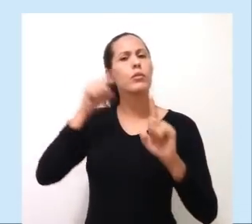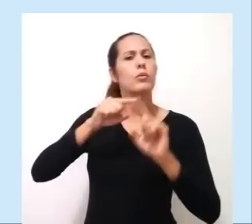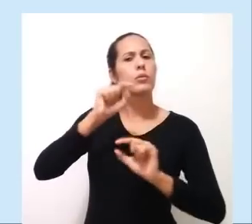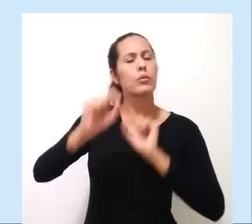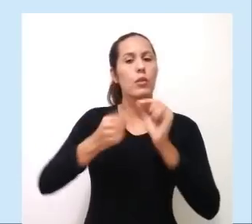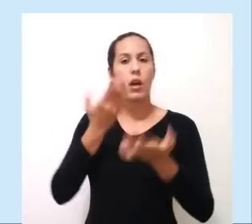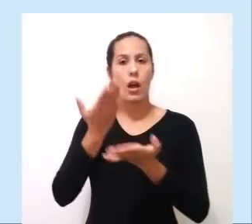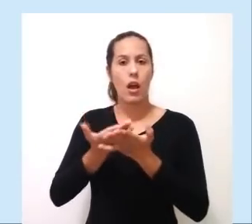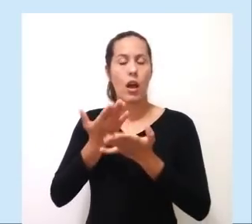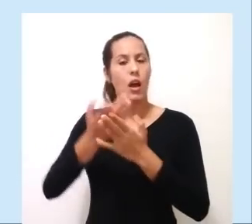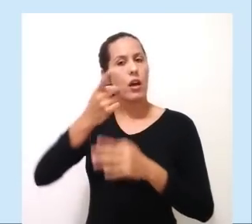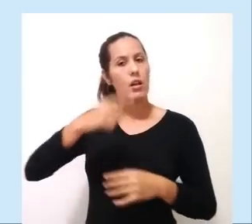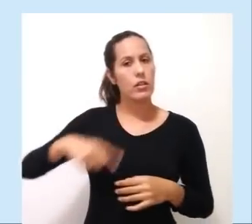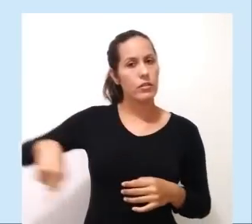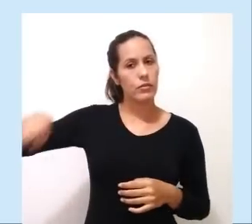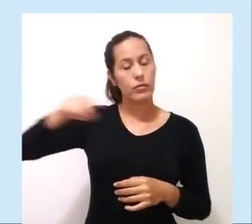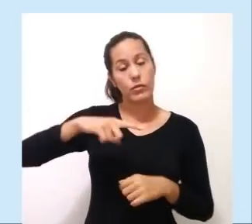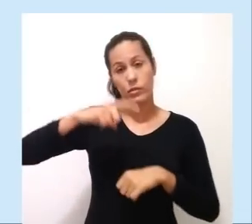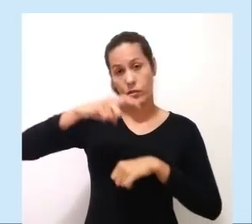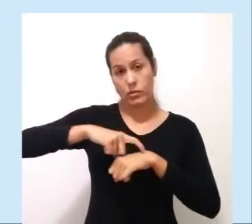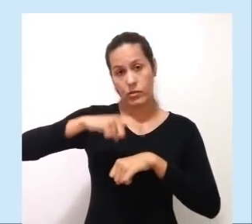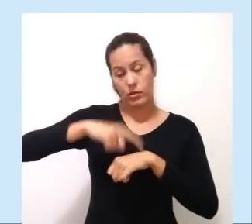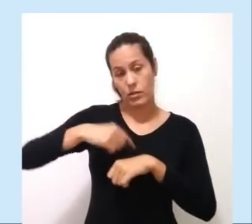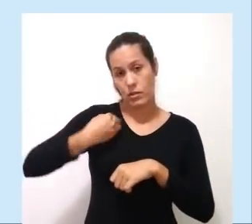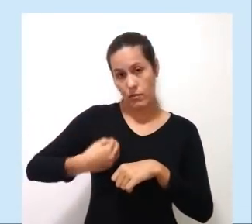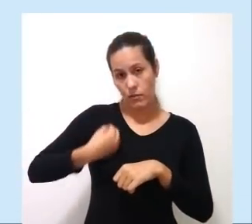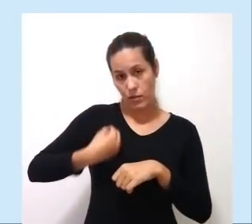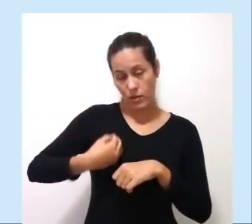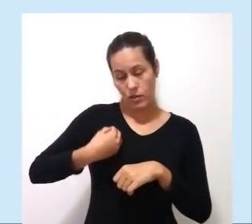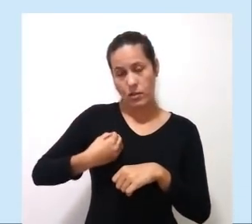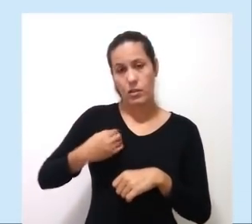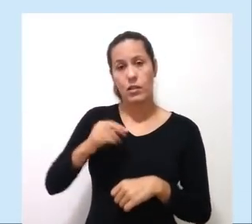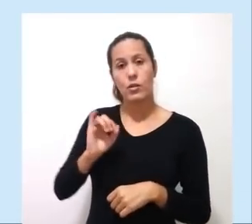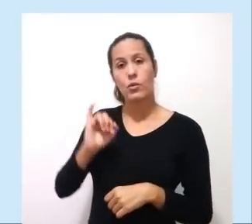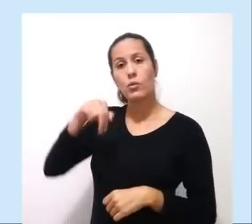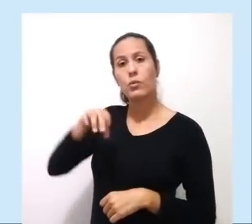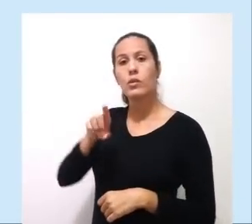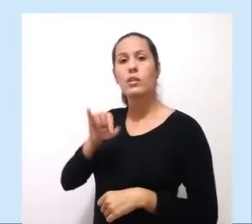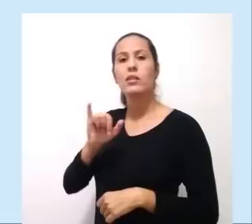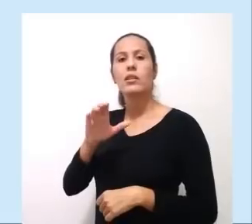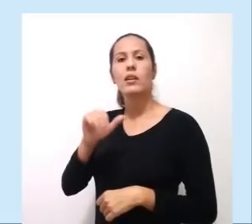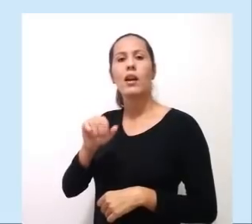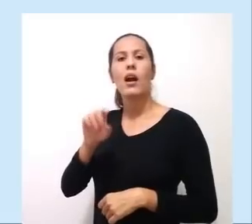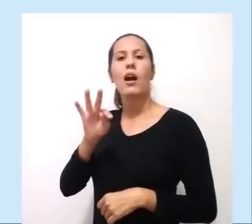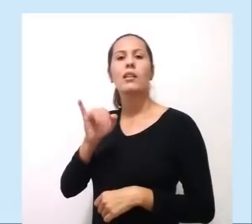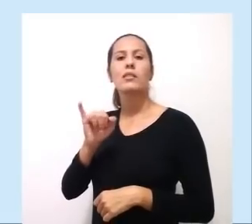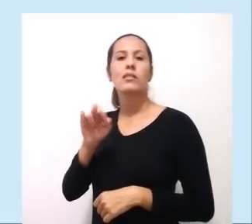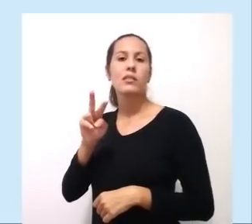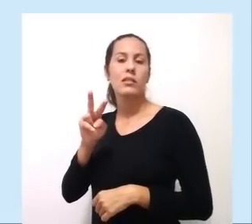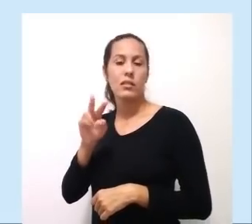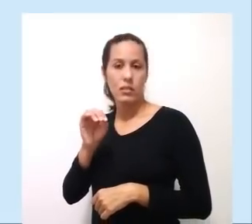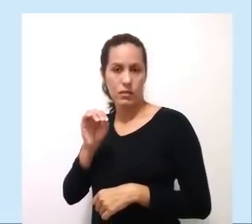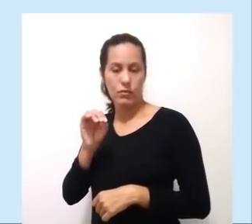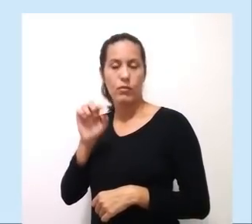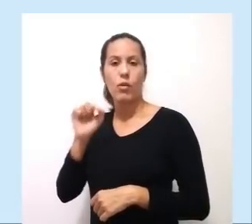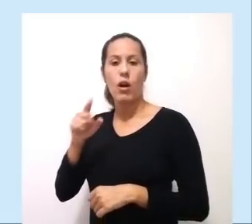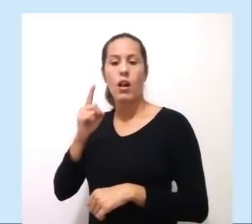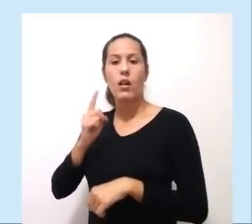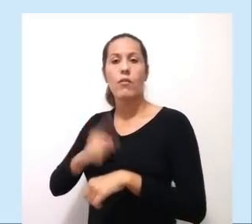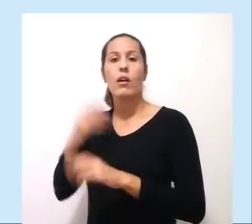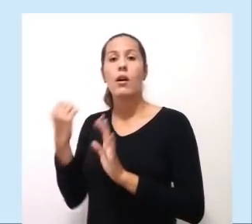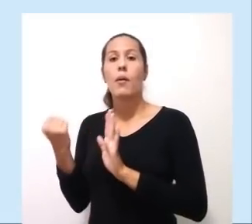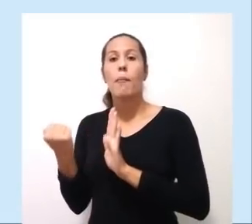de acordo com as aulas de vocês, o tempo presente do indicativo é aquele tempo que vai